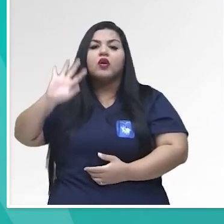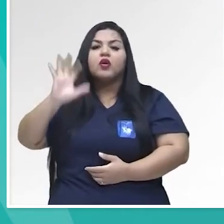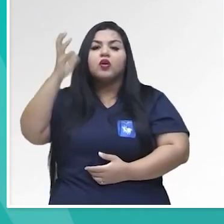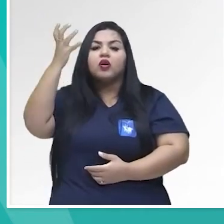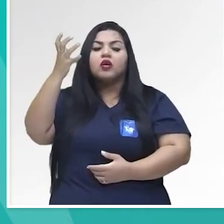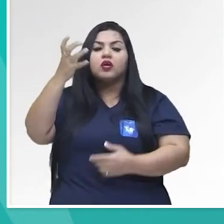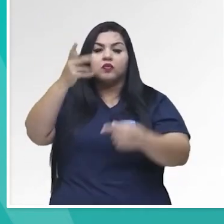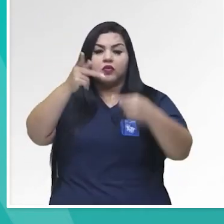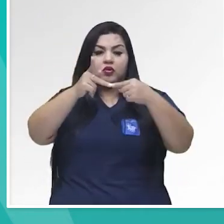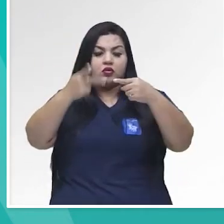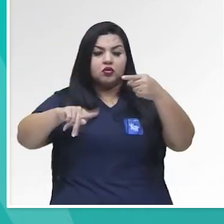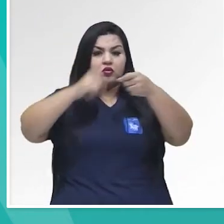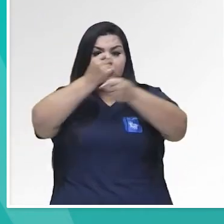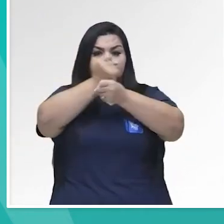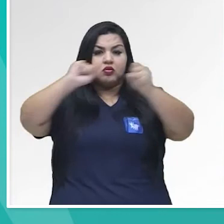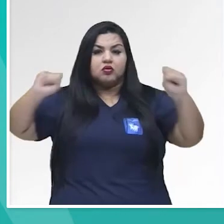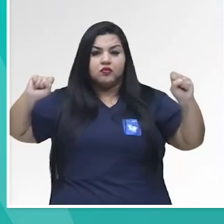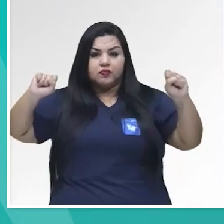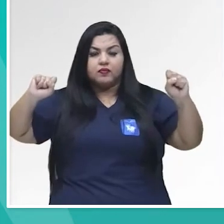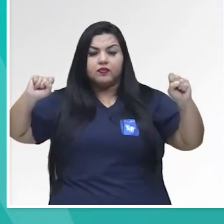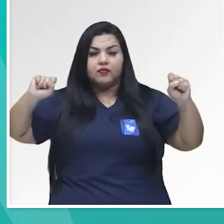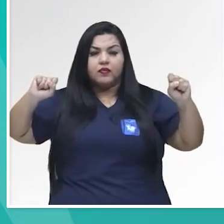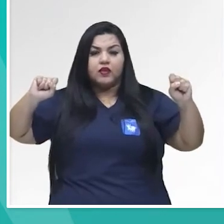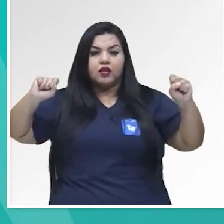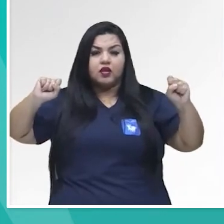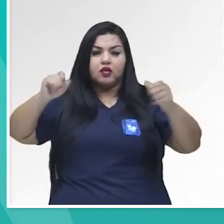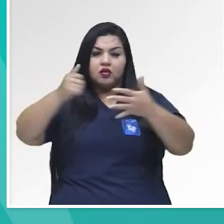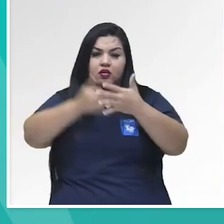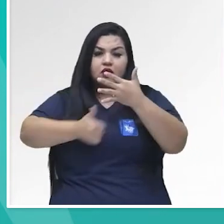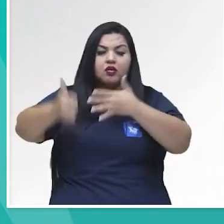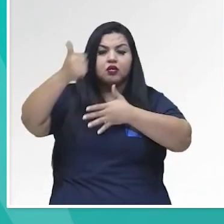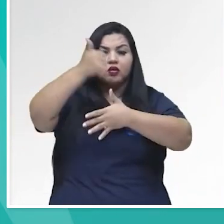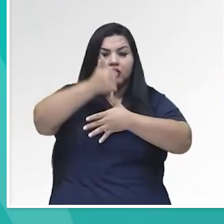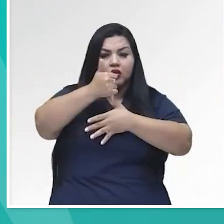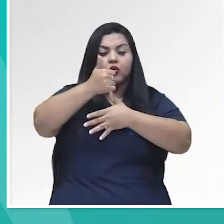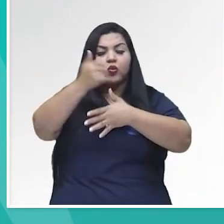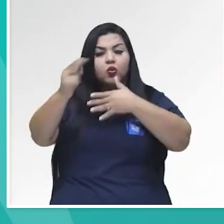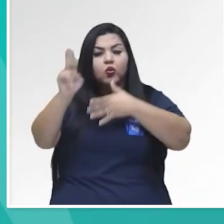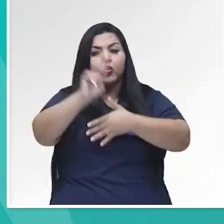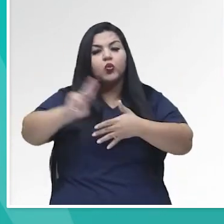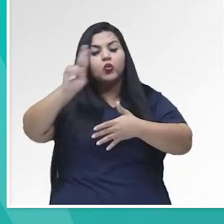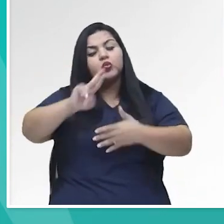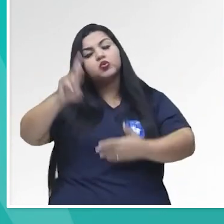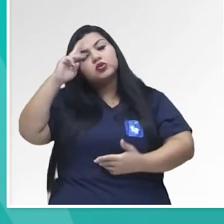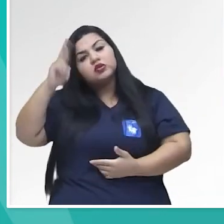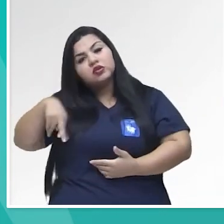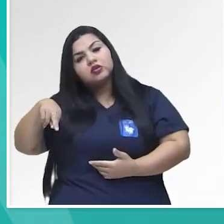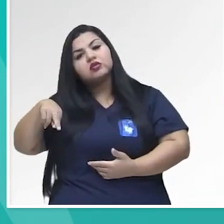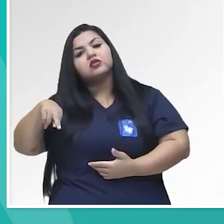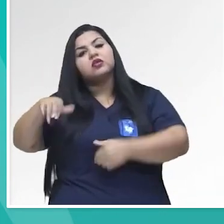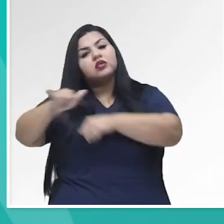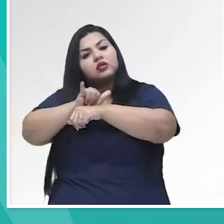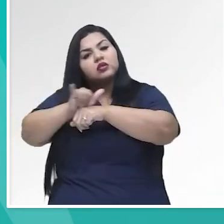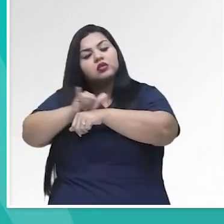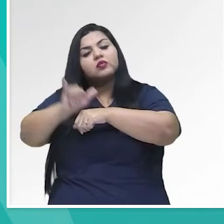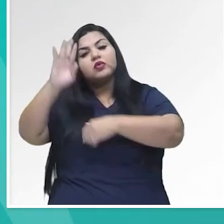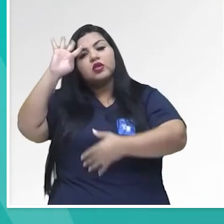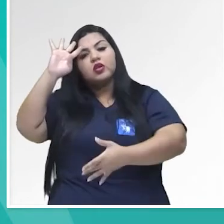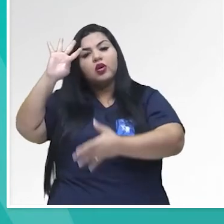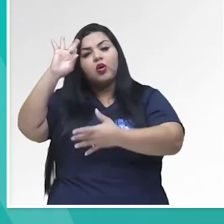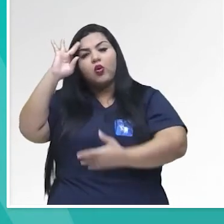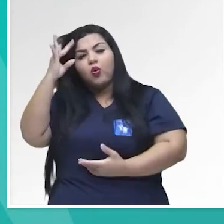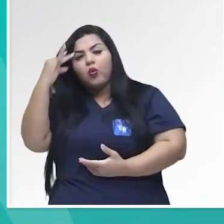de paradigma para privilegiar o uso da razão como um instrumento para você compreender o mundo,